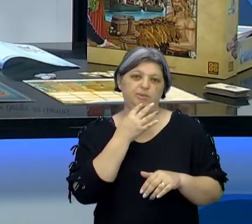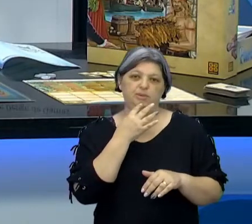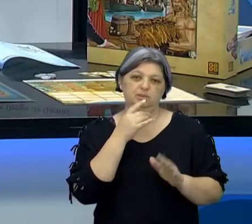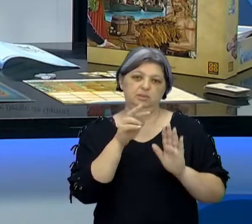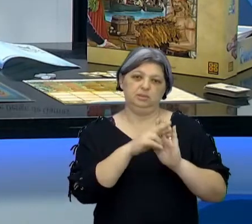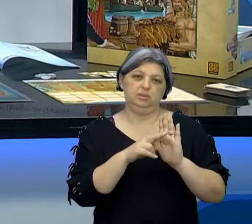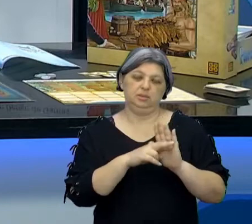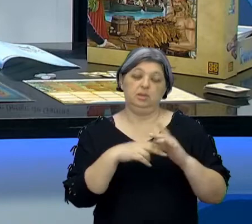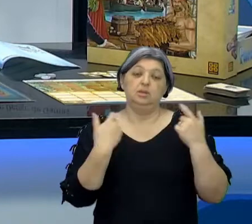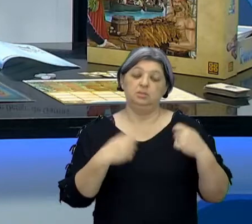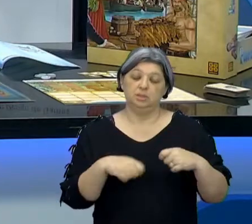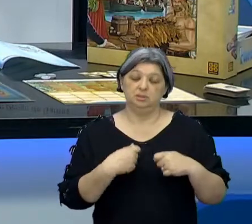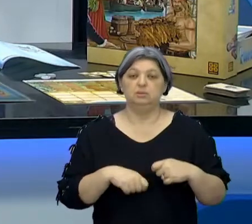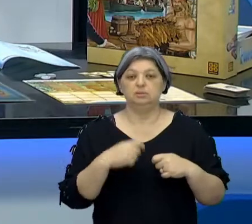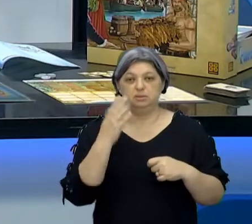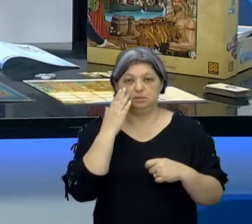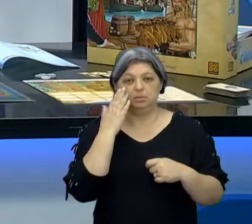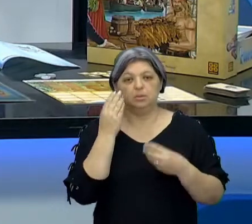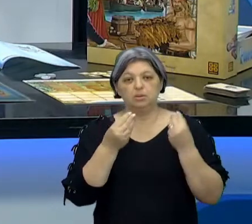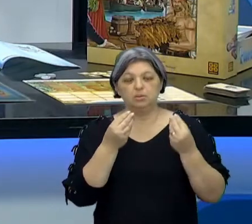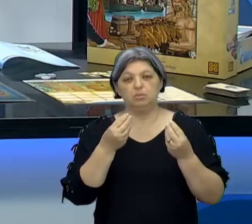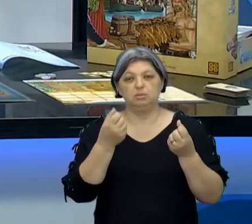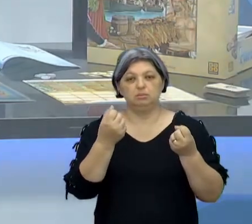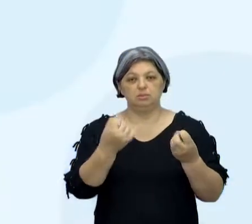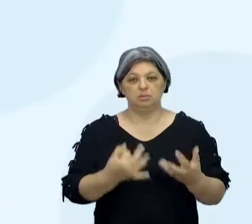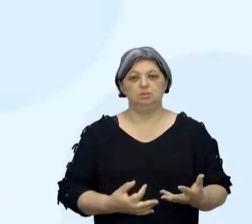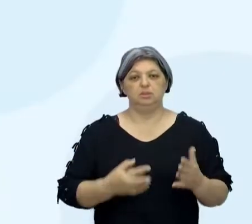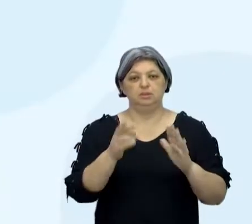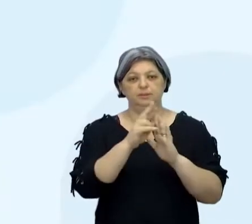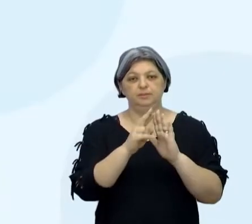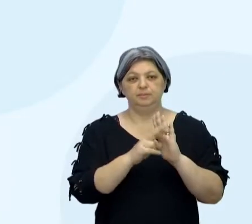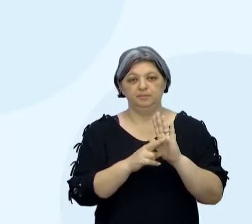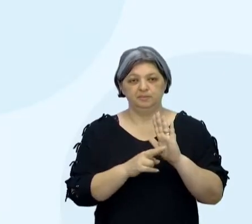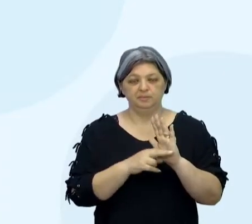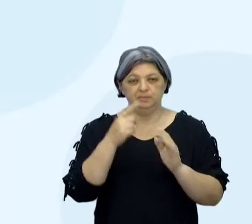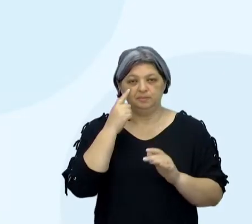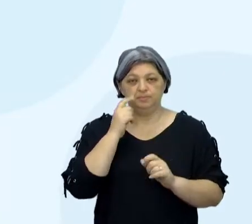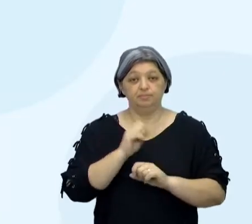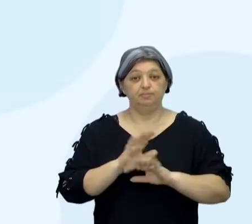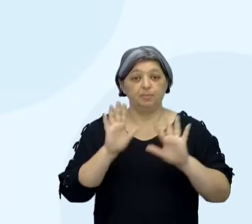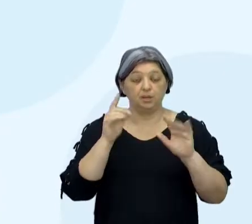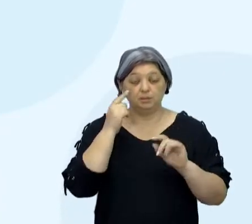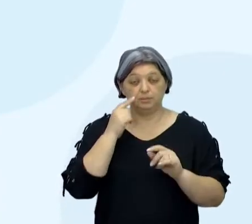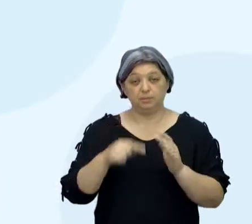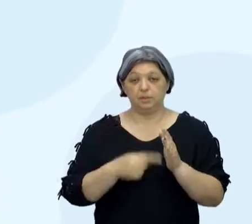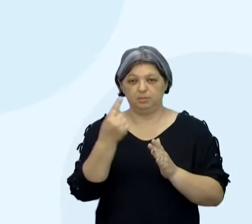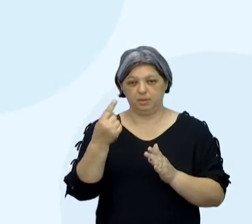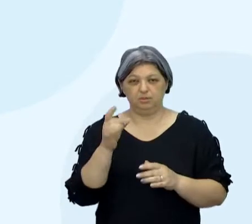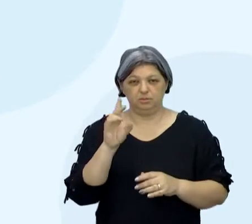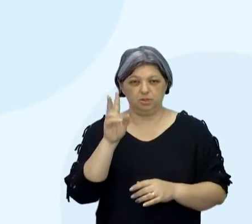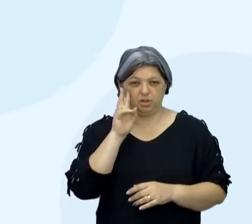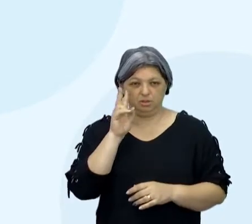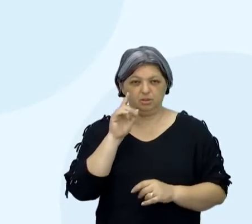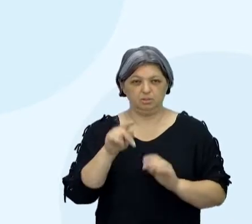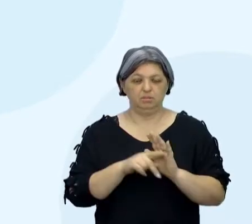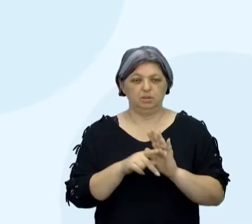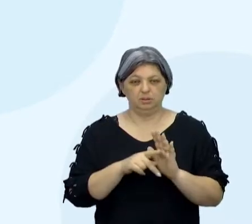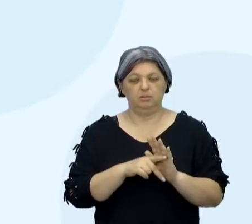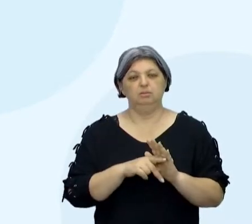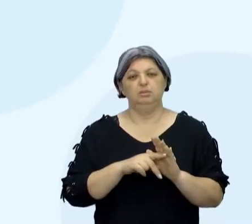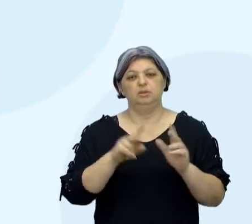os manuais. Então vamos dar uma olhada nesses manuais. Mas primeiro, aqui só relembrando, estamos no itinerário